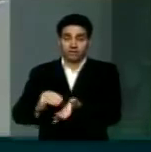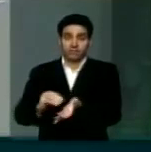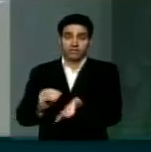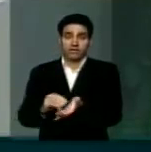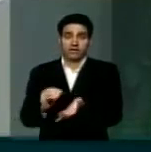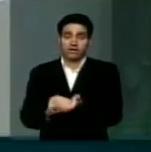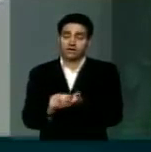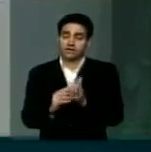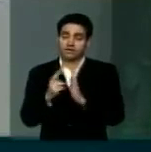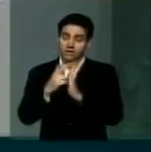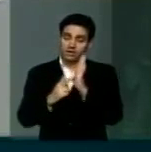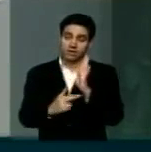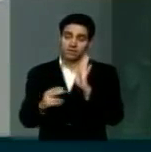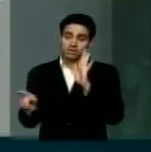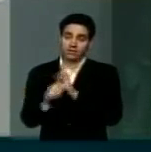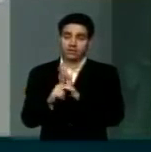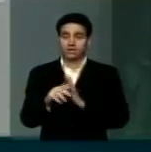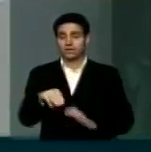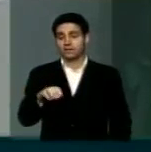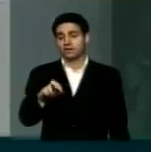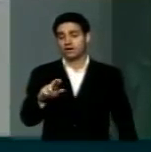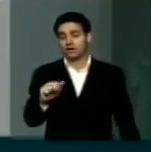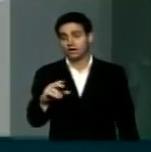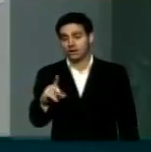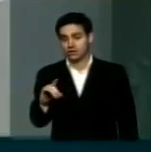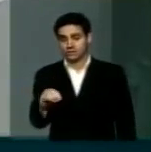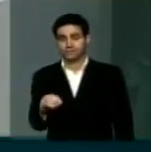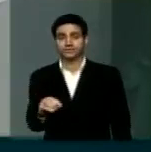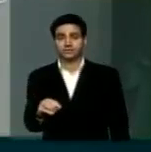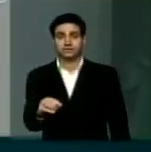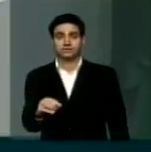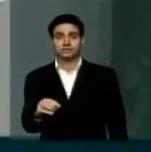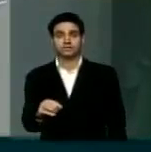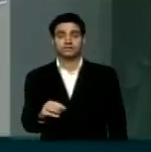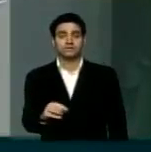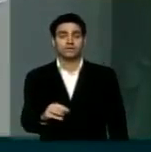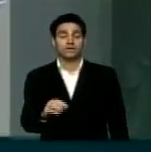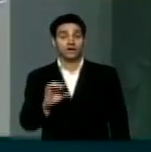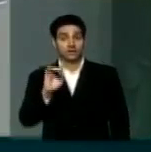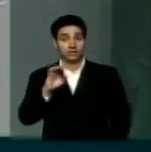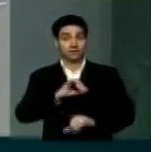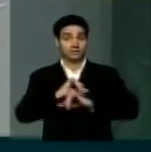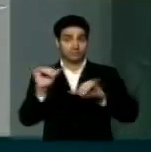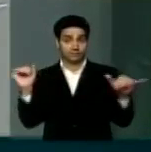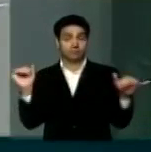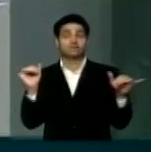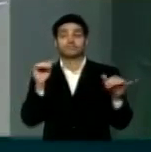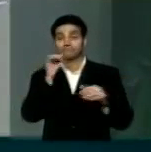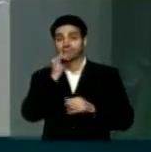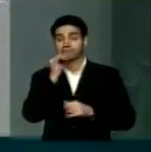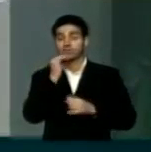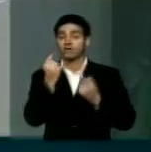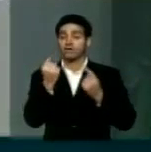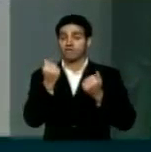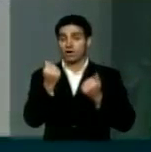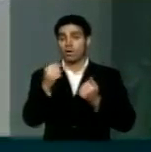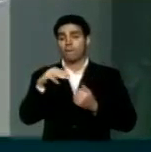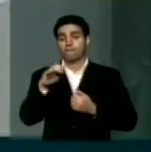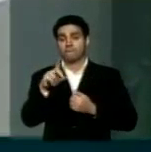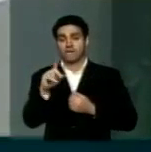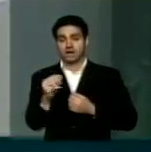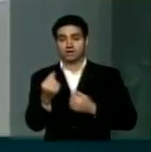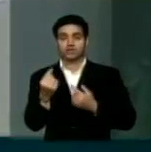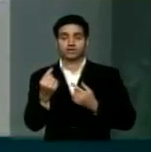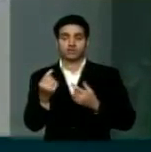competente desregulamentação do mercado. Só para se ter uma ideia, o preço médio da